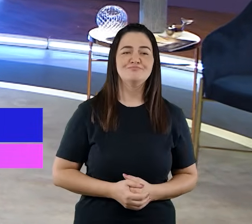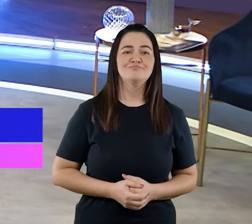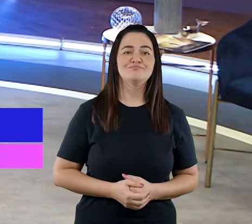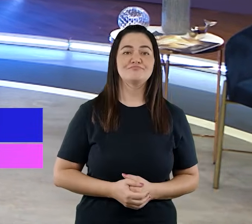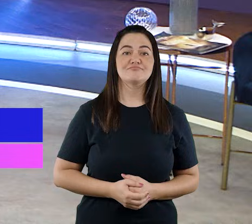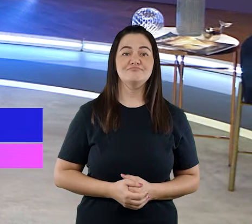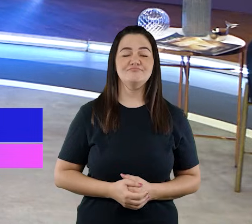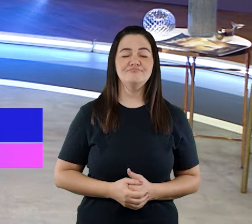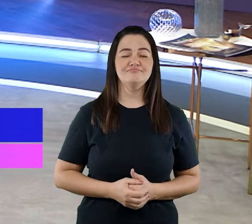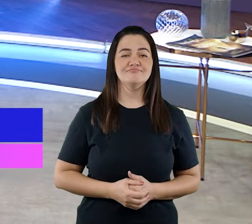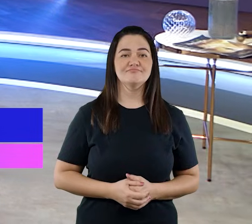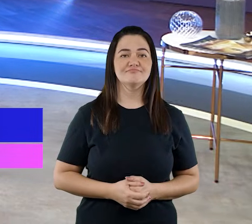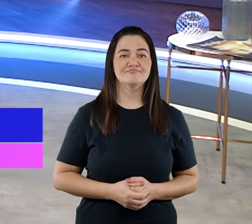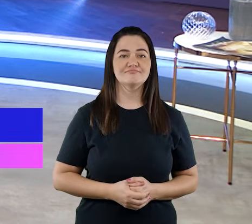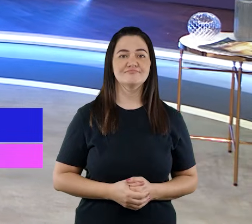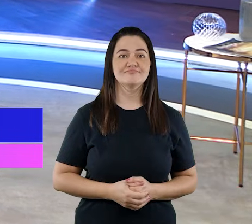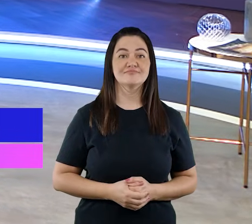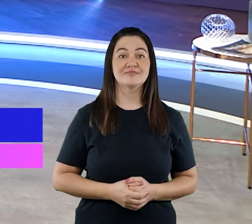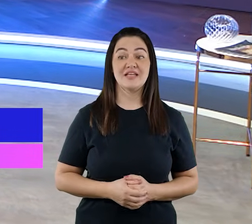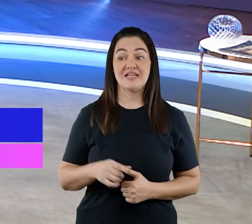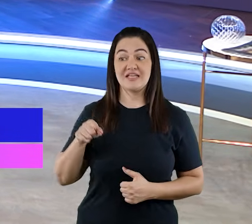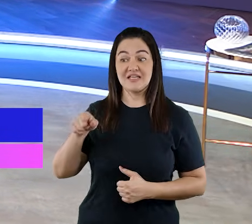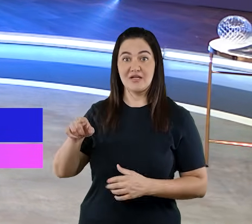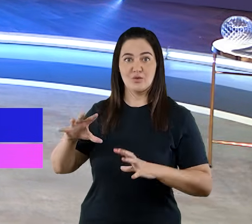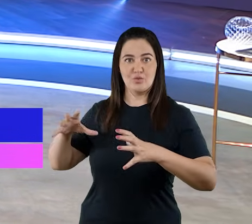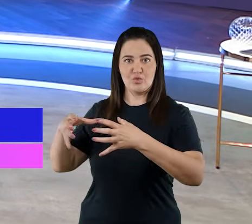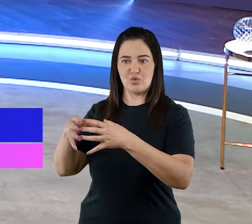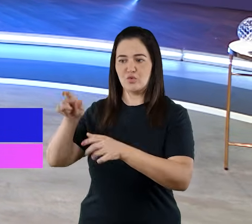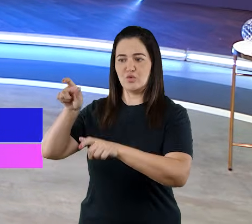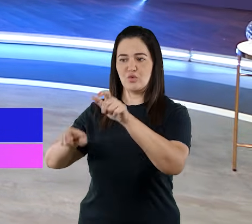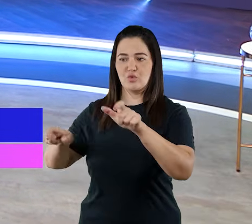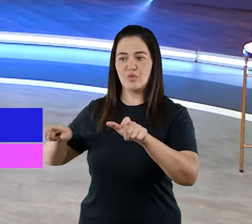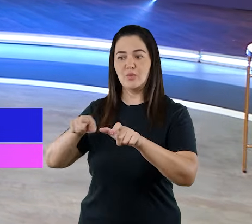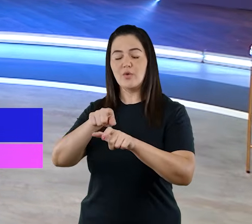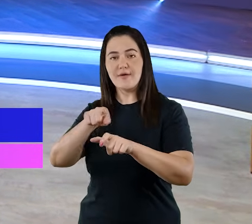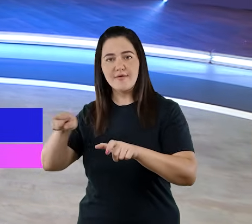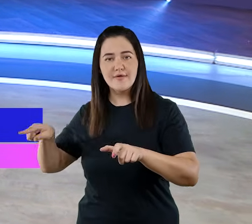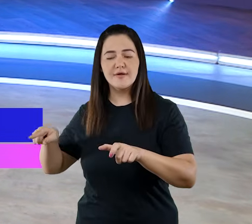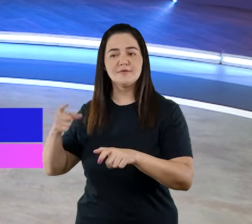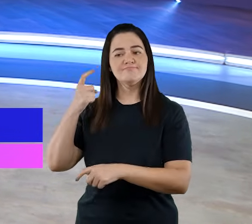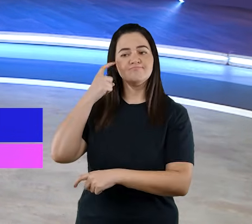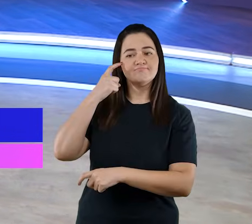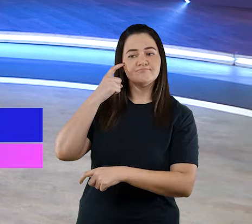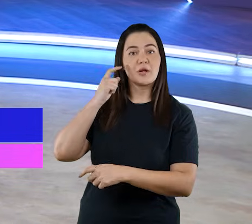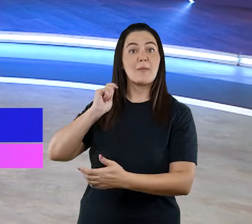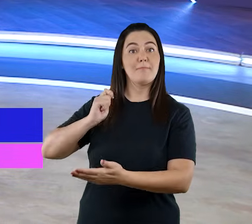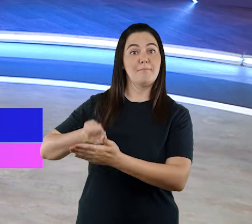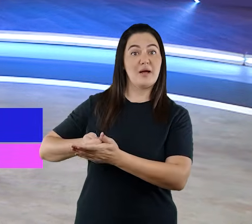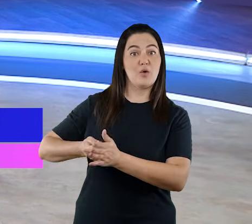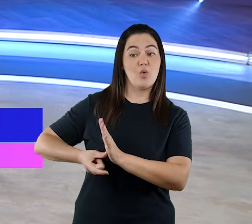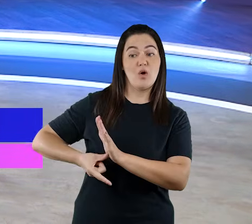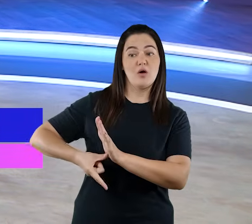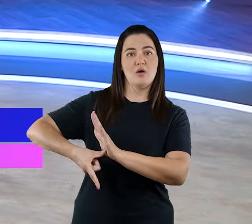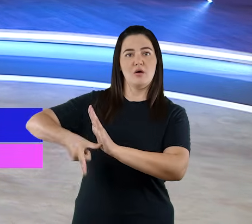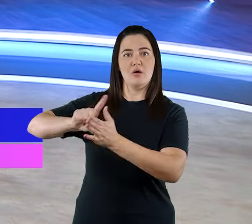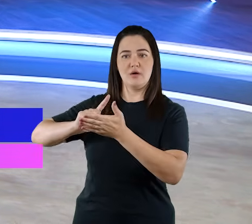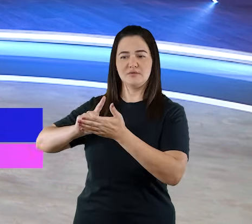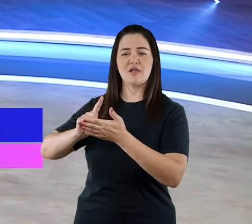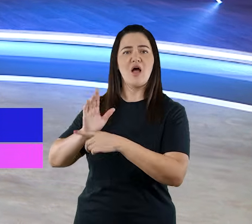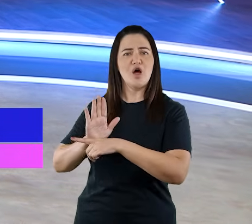da esperança, que acreditam no Novo Tempo, que acompanham a Novo Tempo e que são testemunhas das